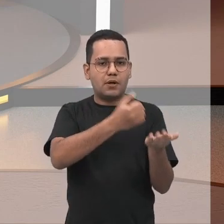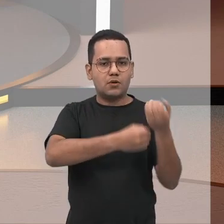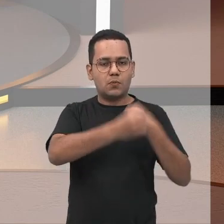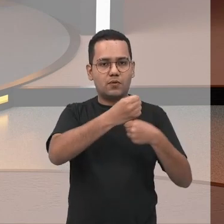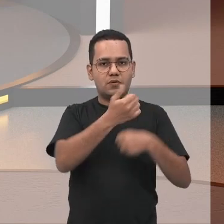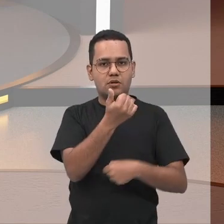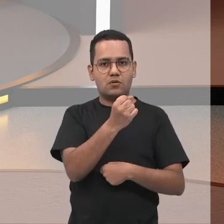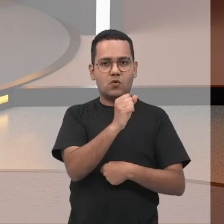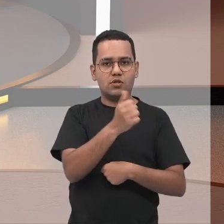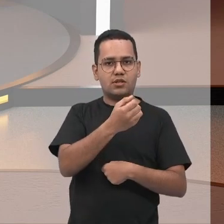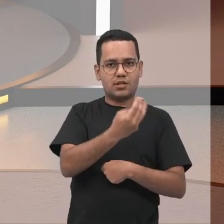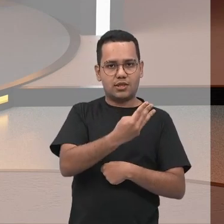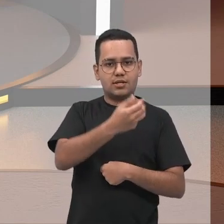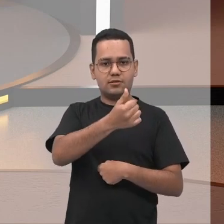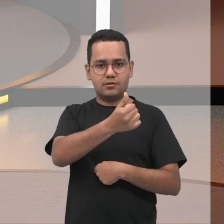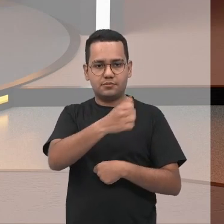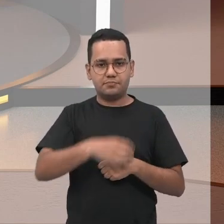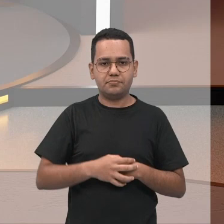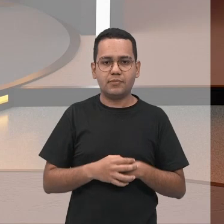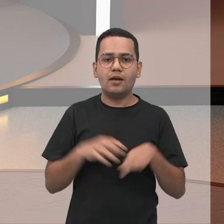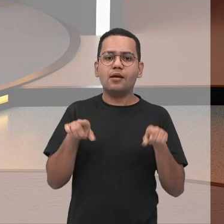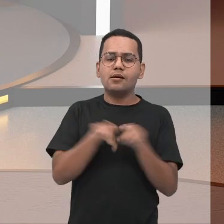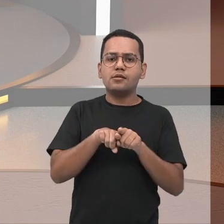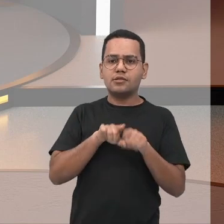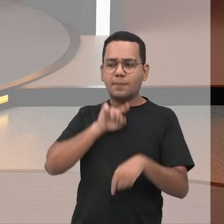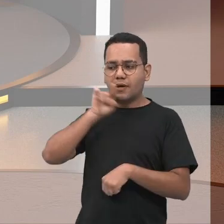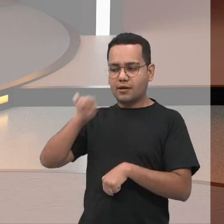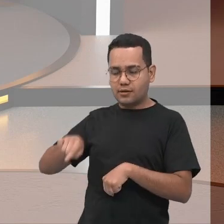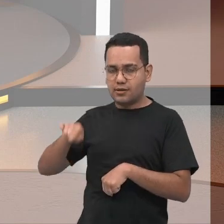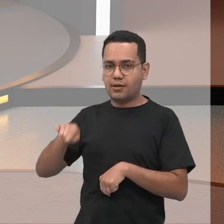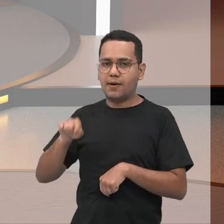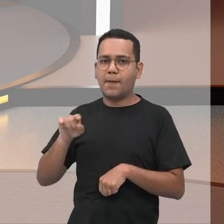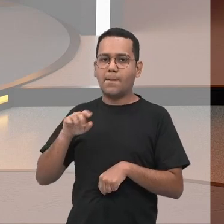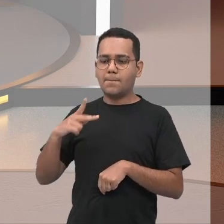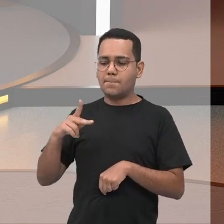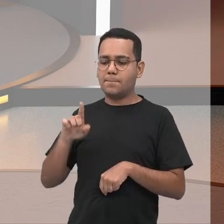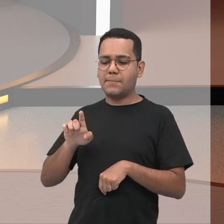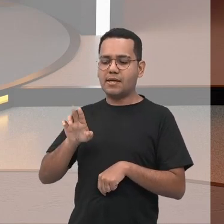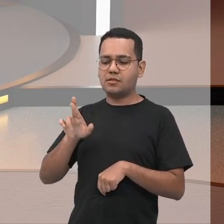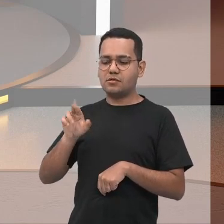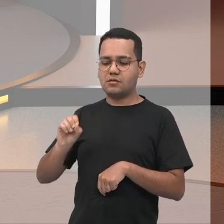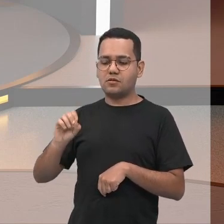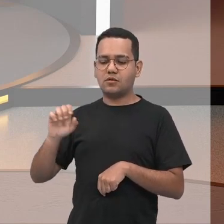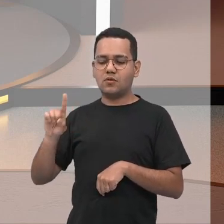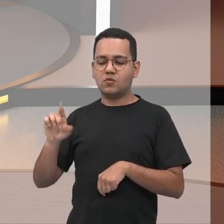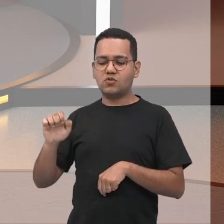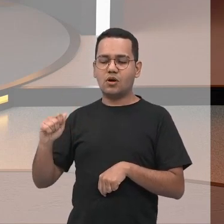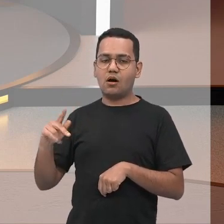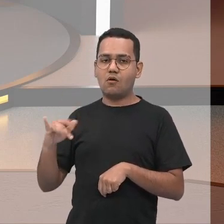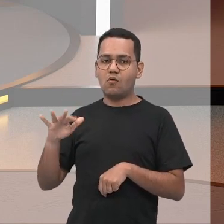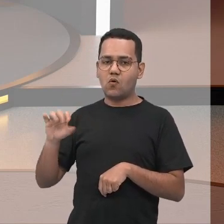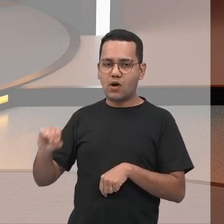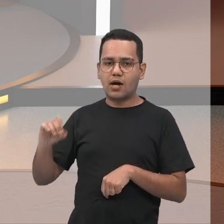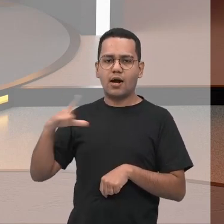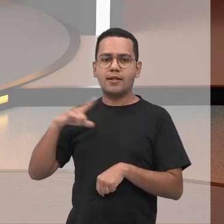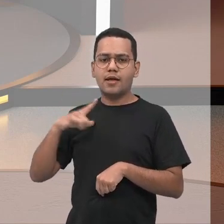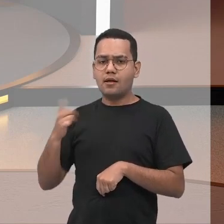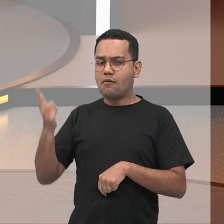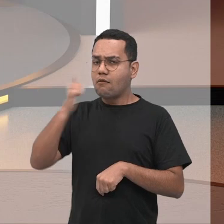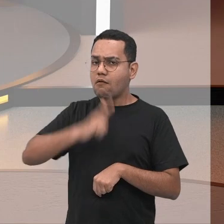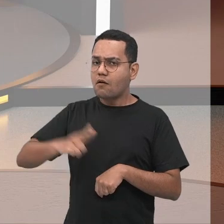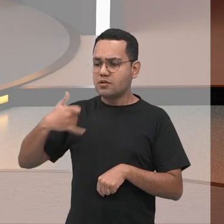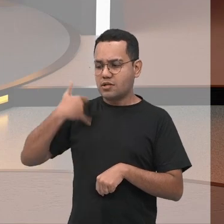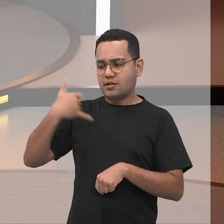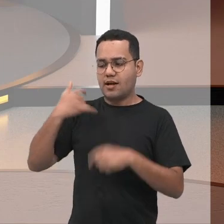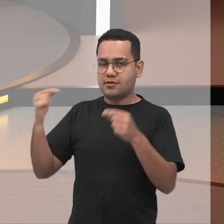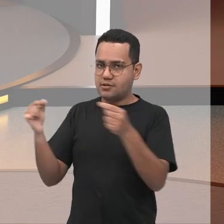até a maioridade de Pedro de Alcântara, em 1840. ato que ficou conhecido como golpe